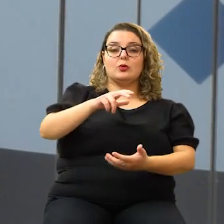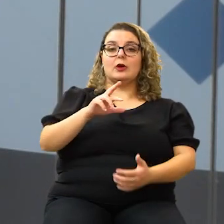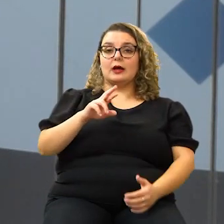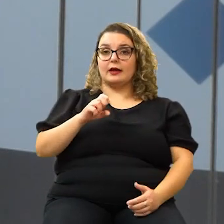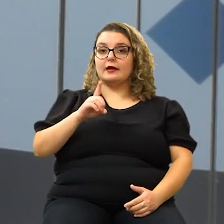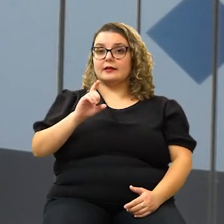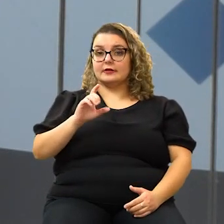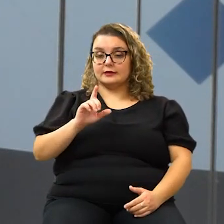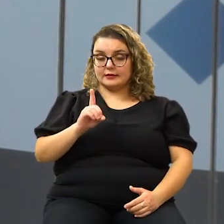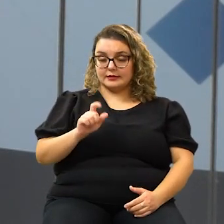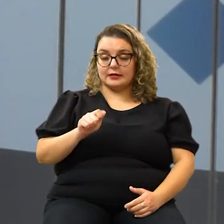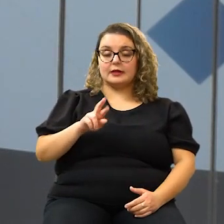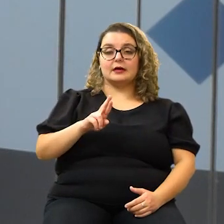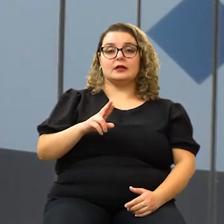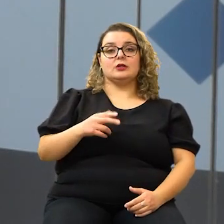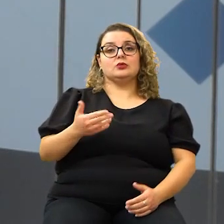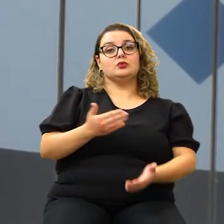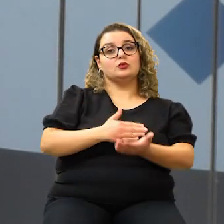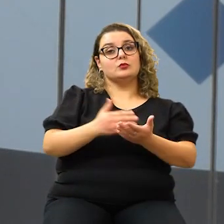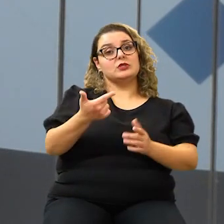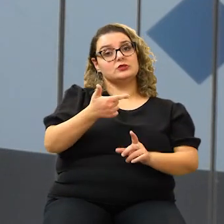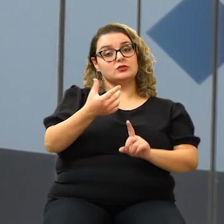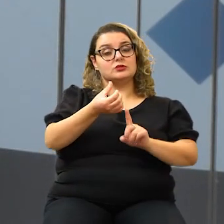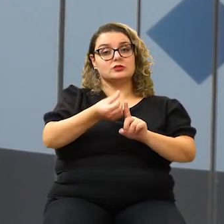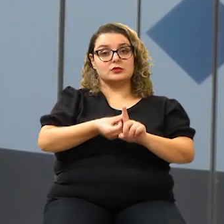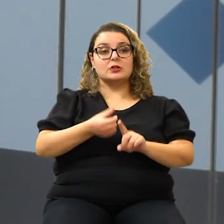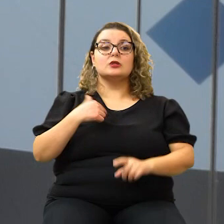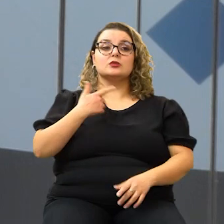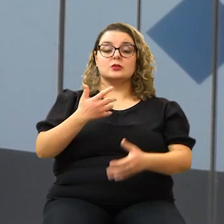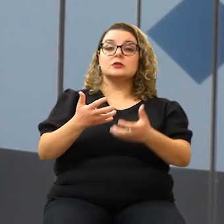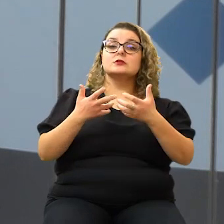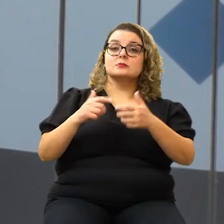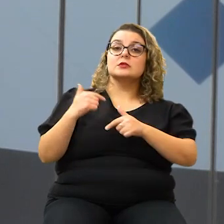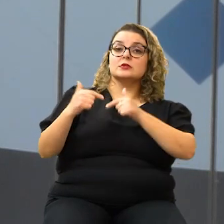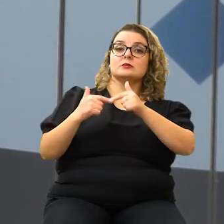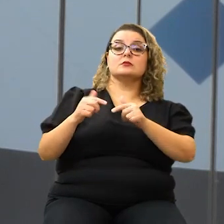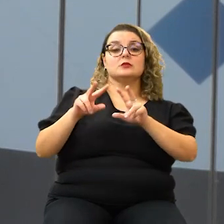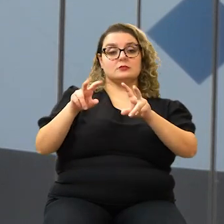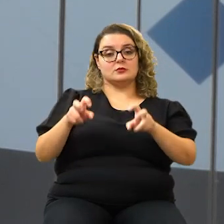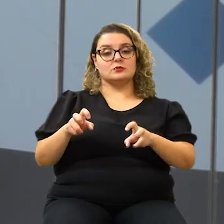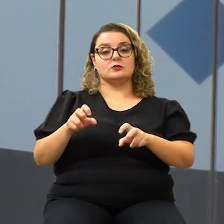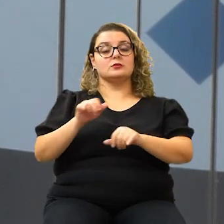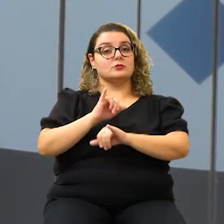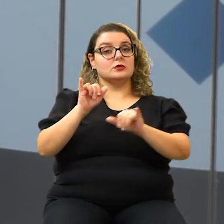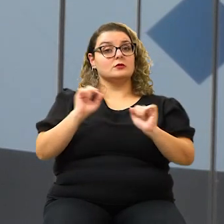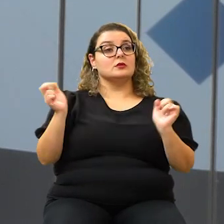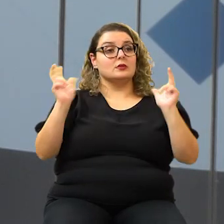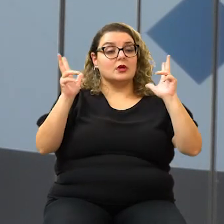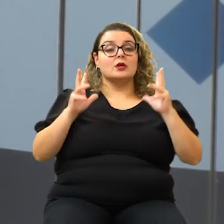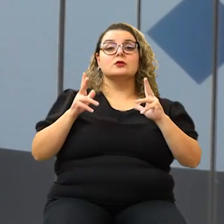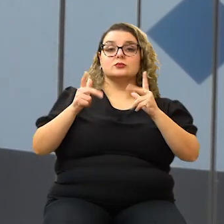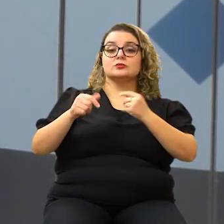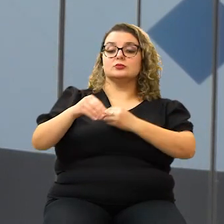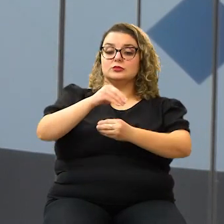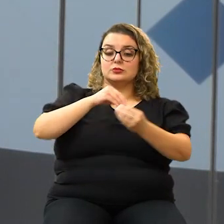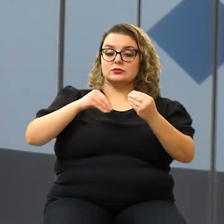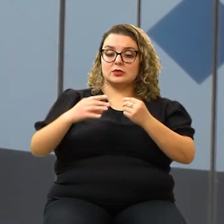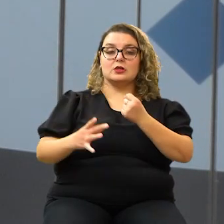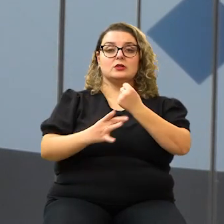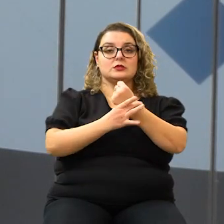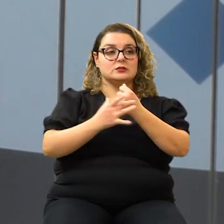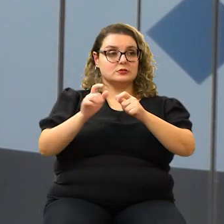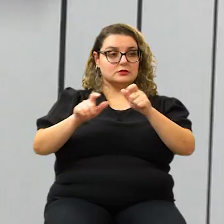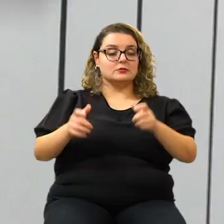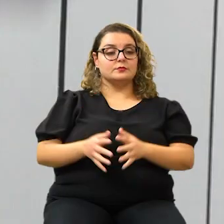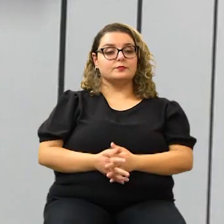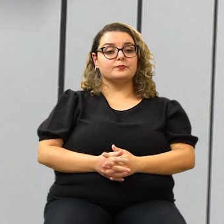no comecinho do segundo semestre e a gente pretende trabalhar com essa questão dos avisos e alertas e tudo que envolve a segurança das pessoas.